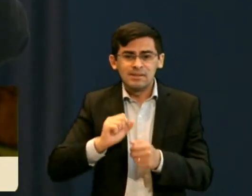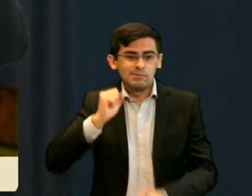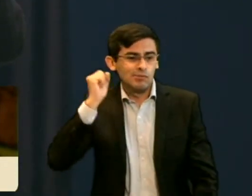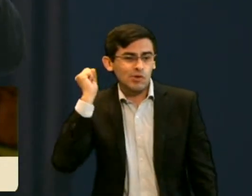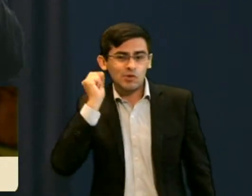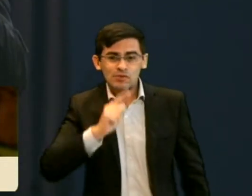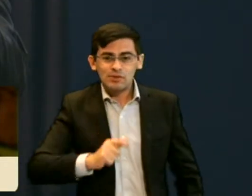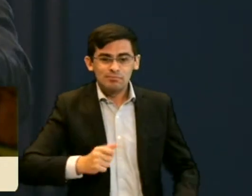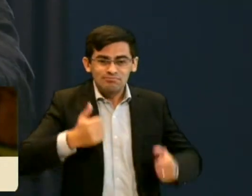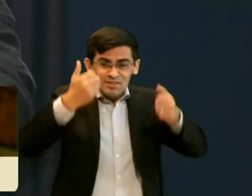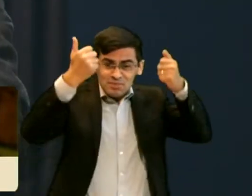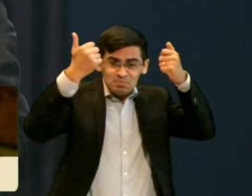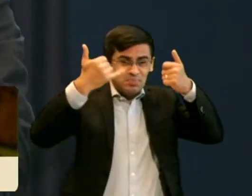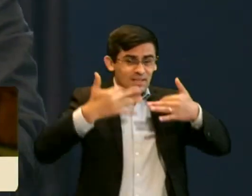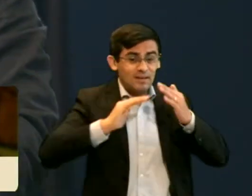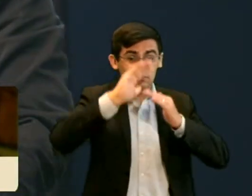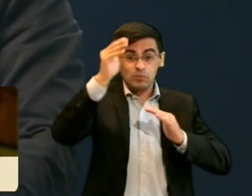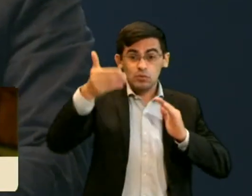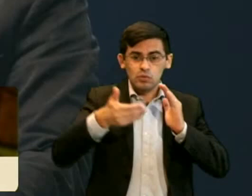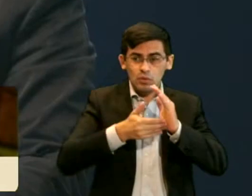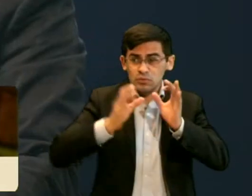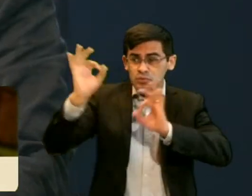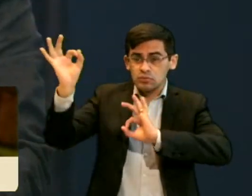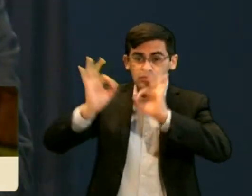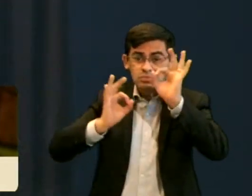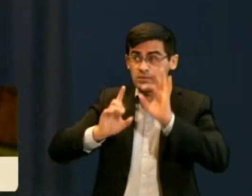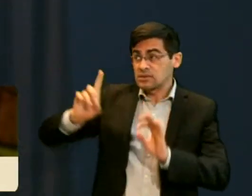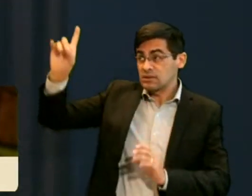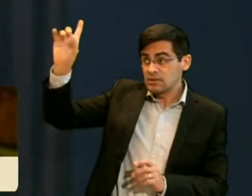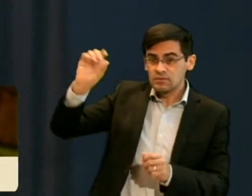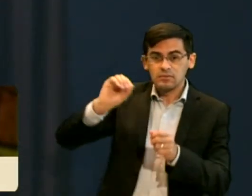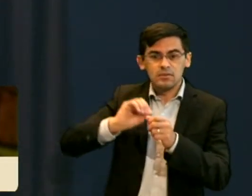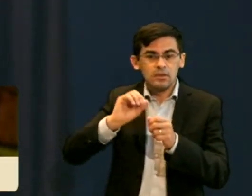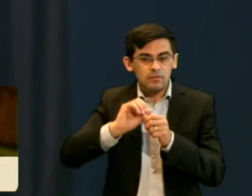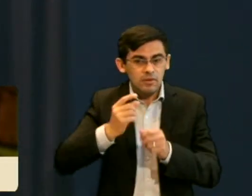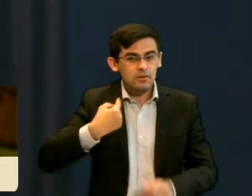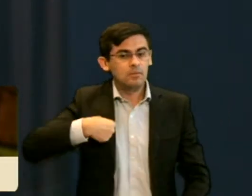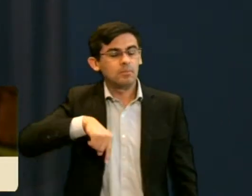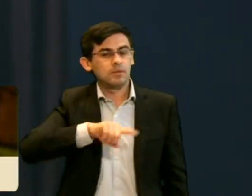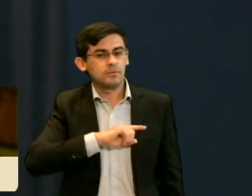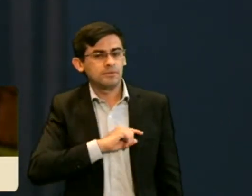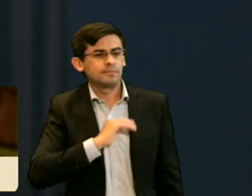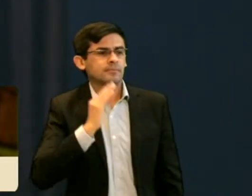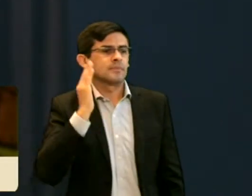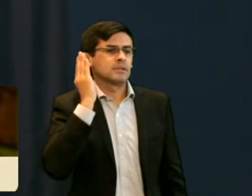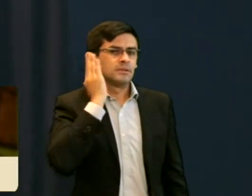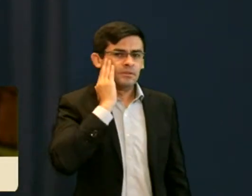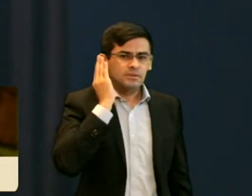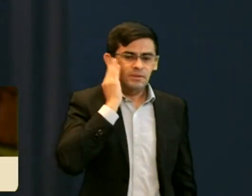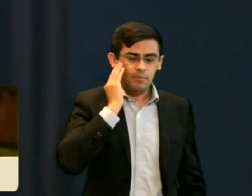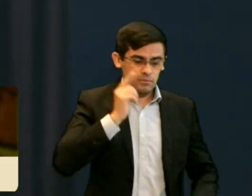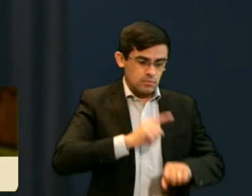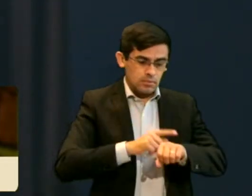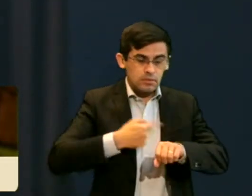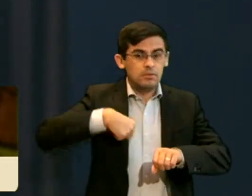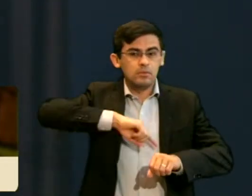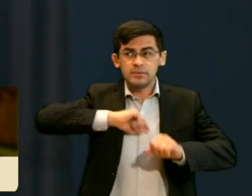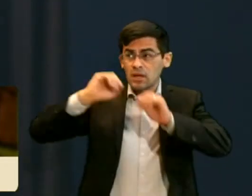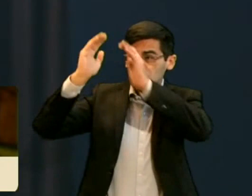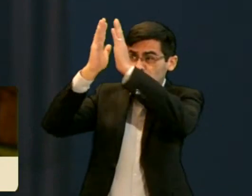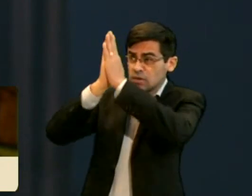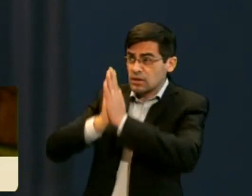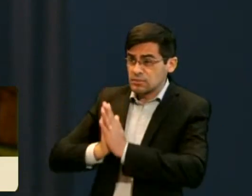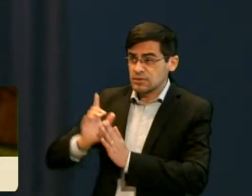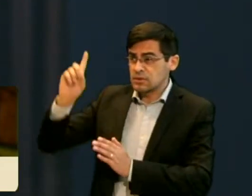que preparastes para nós. Sabe, quando nós estamos adorando a Deus,